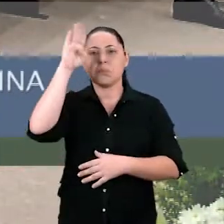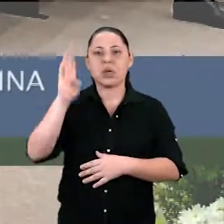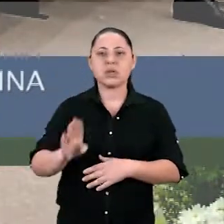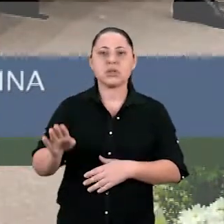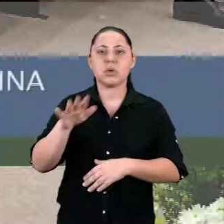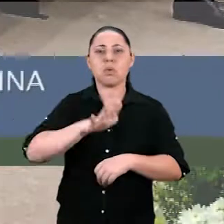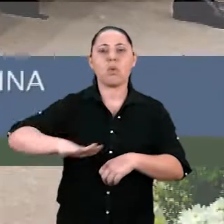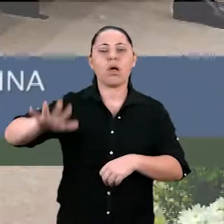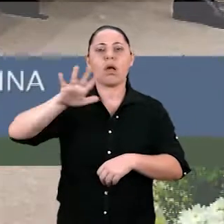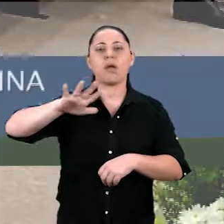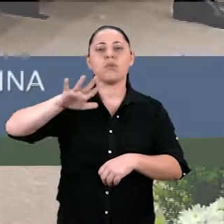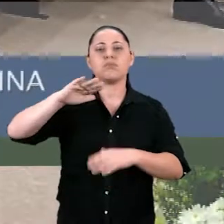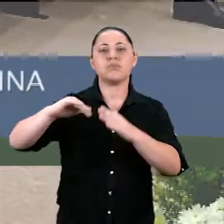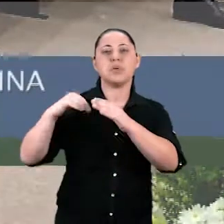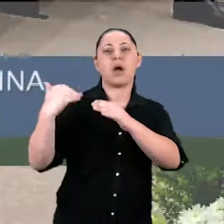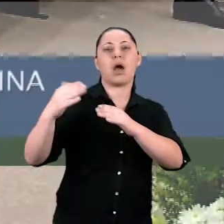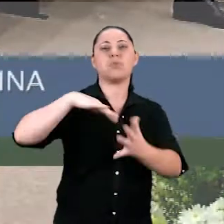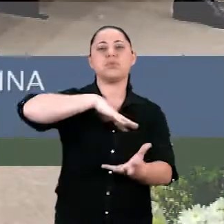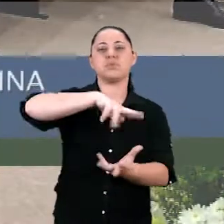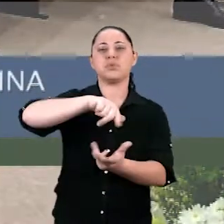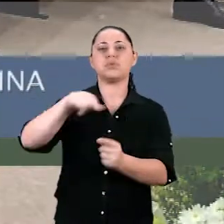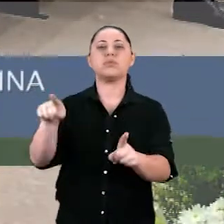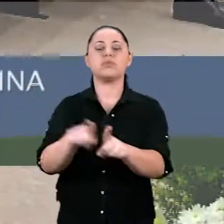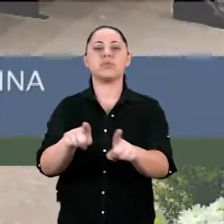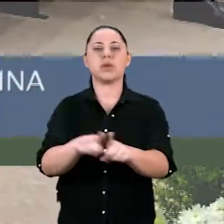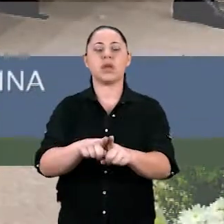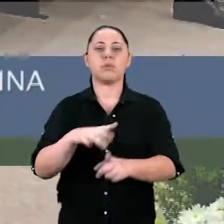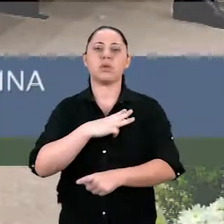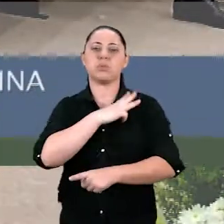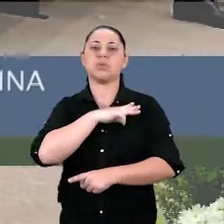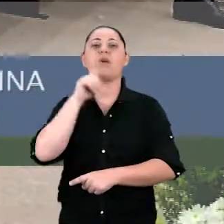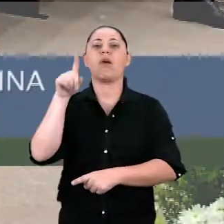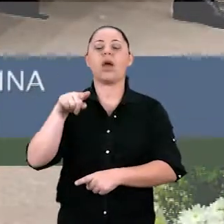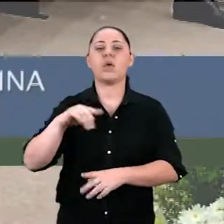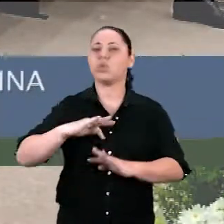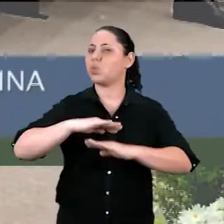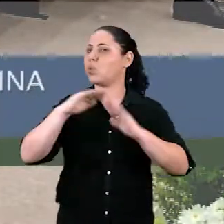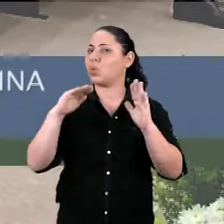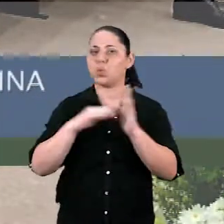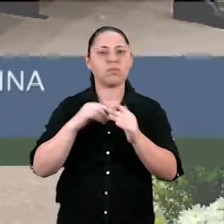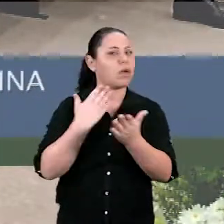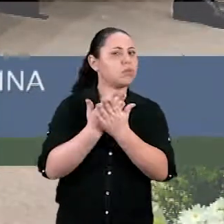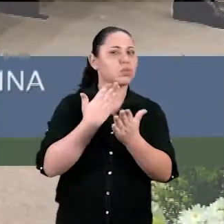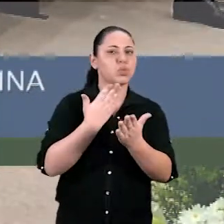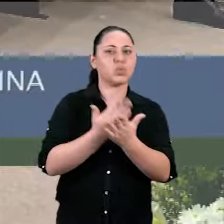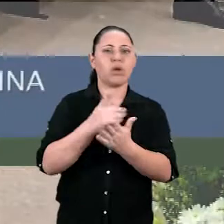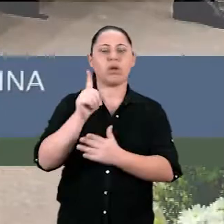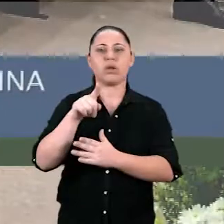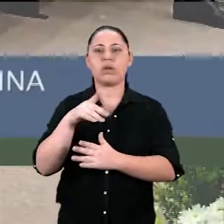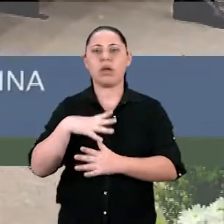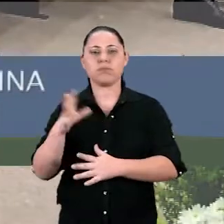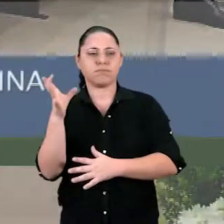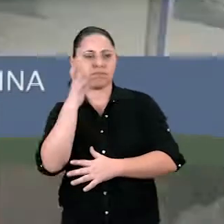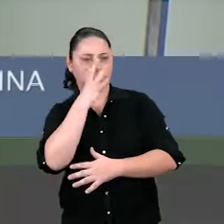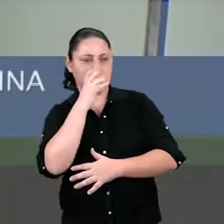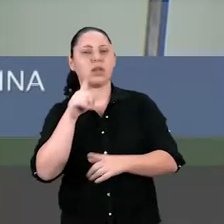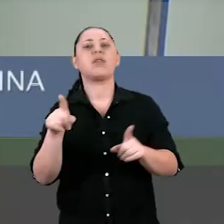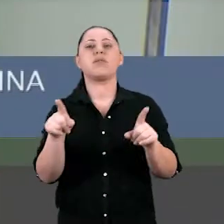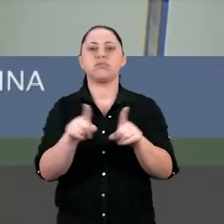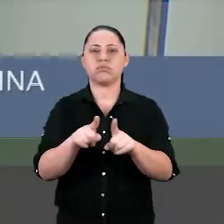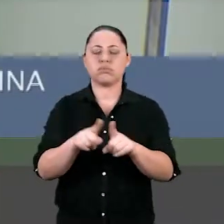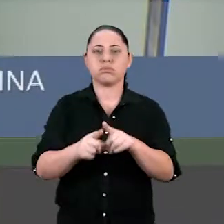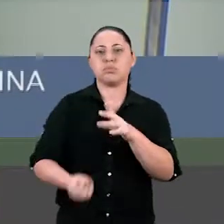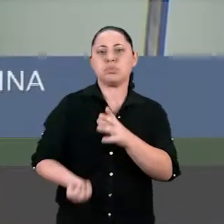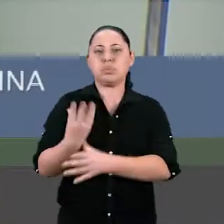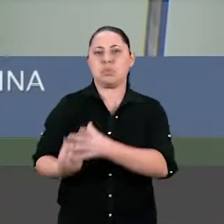efetivamente, pelo advogado que foi, pelo ministro que é, e por todas as construções que fazem escola, que fazem admiradores e que necessariamente